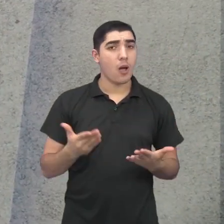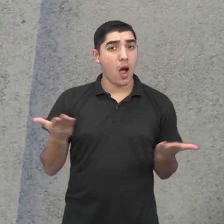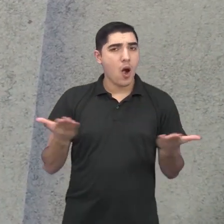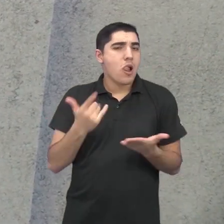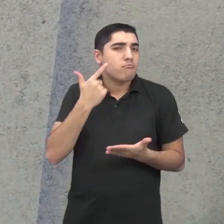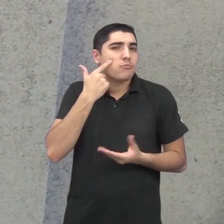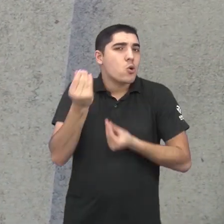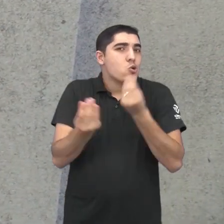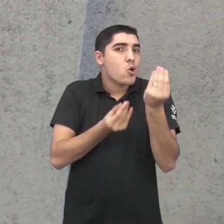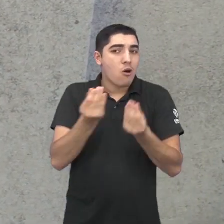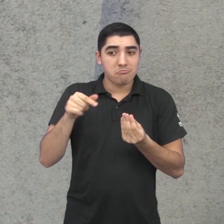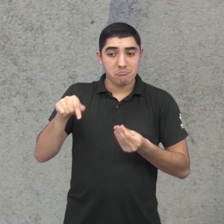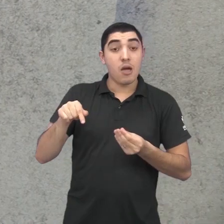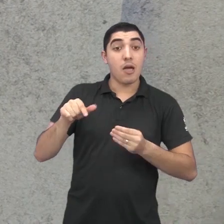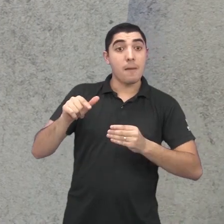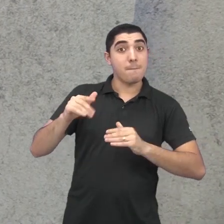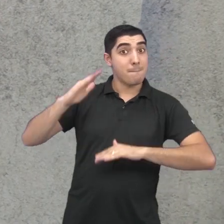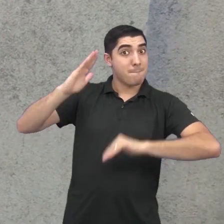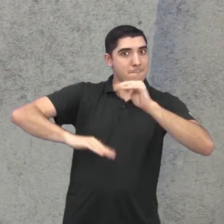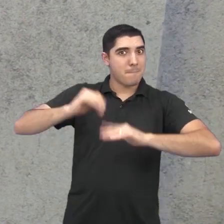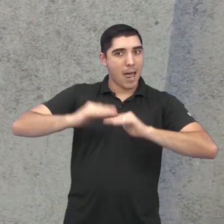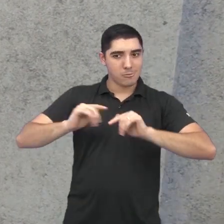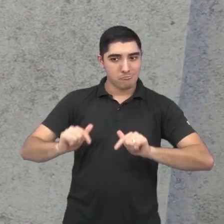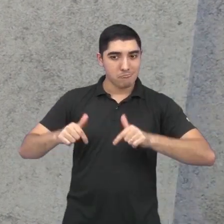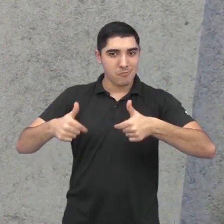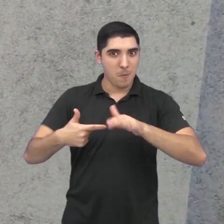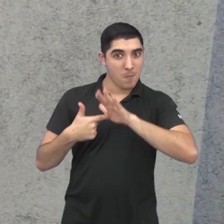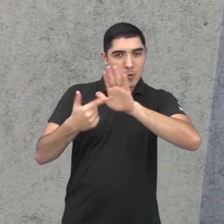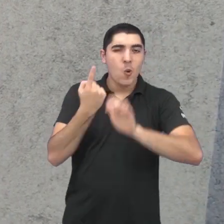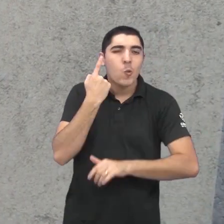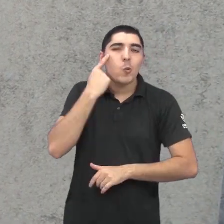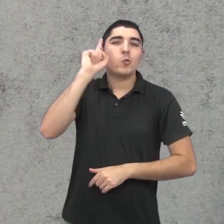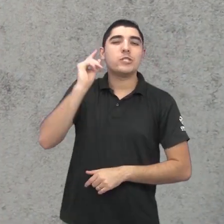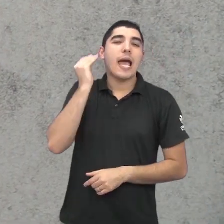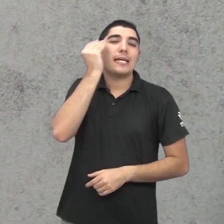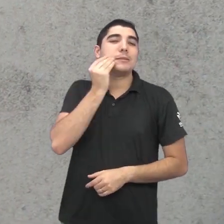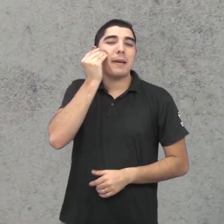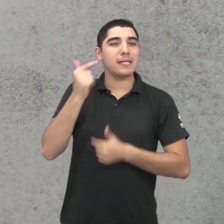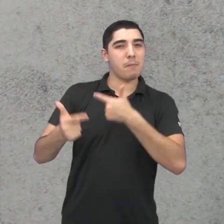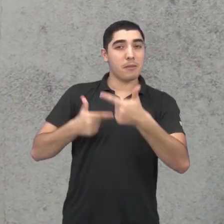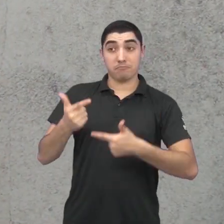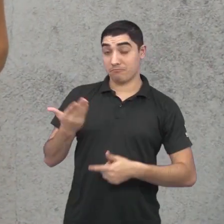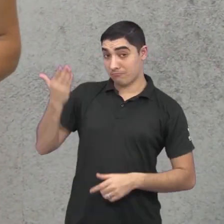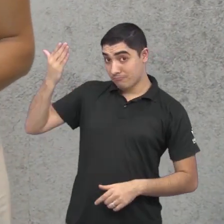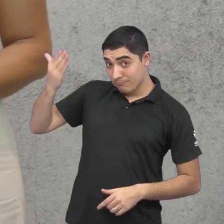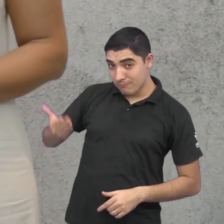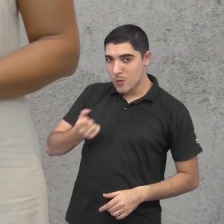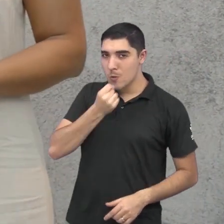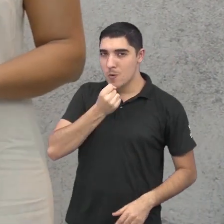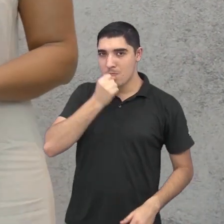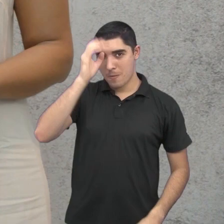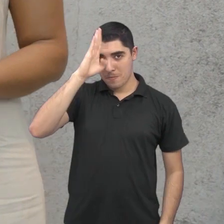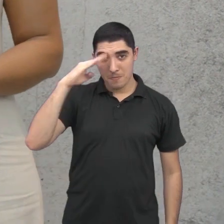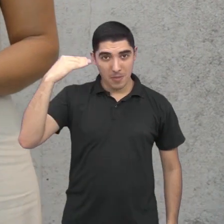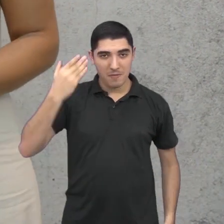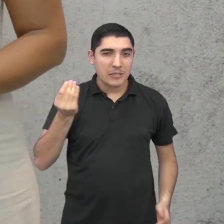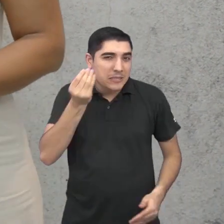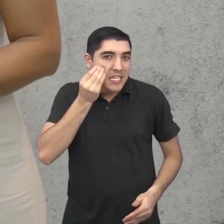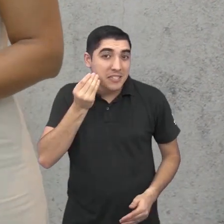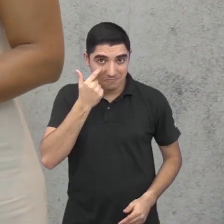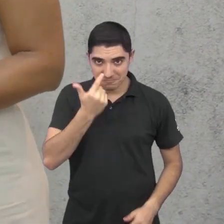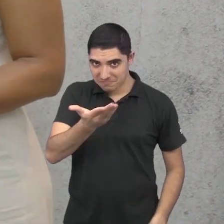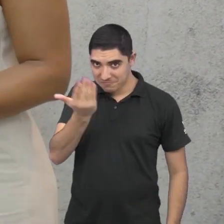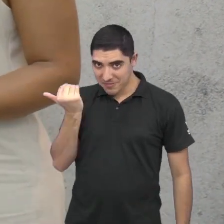dessa carreira a partir do quadro Job do Dia. Dessa vez, quem se aventurou foi o repórter Marvin Pinho. Vamos ver?